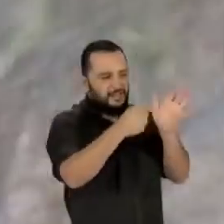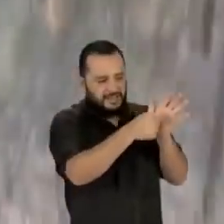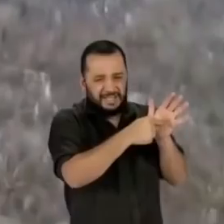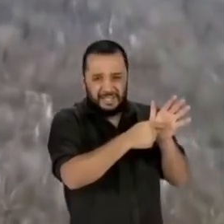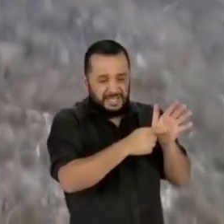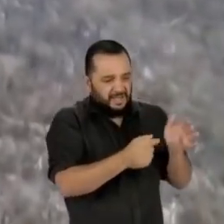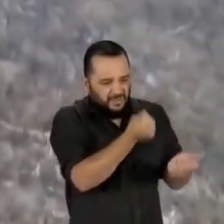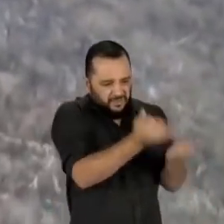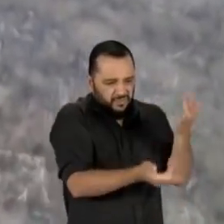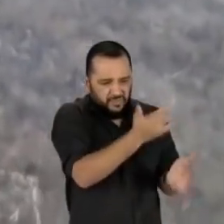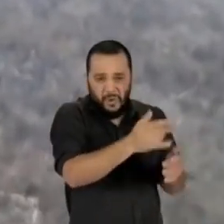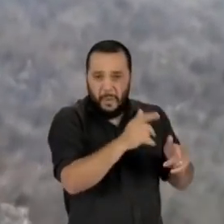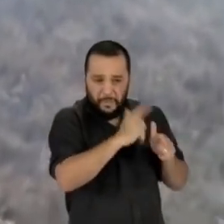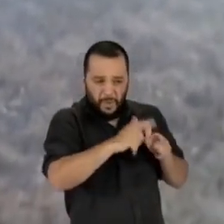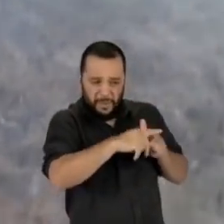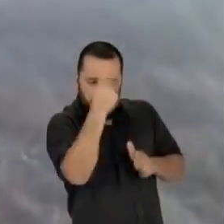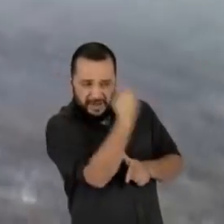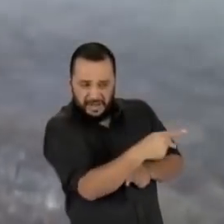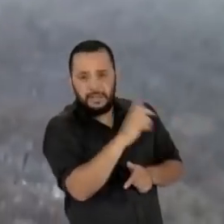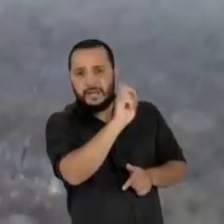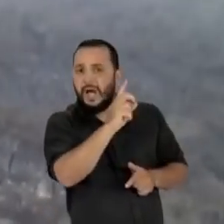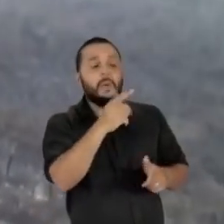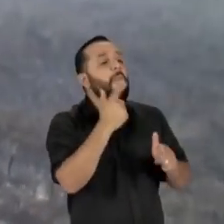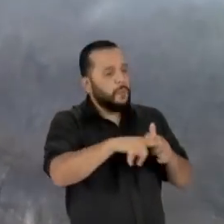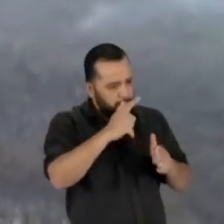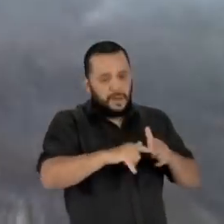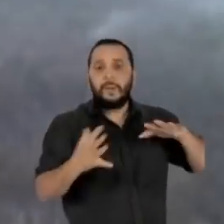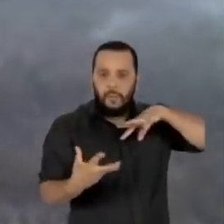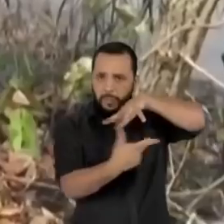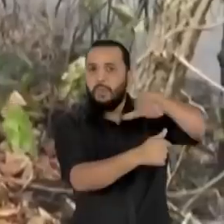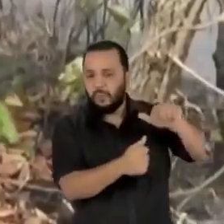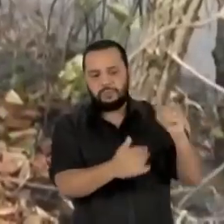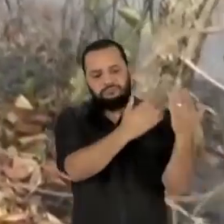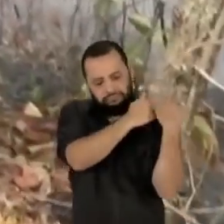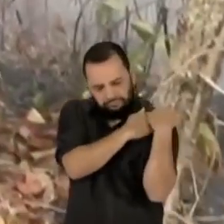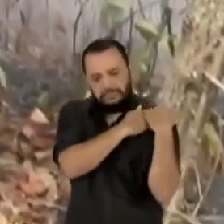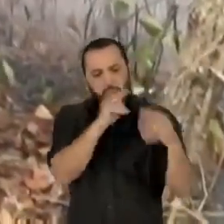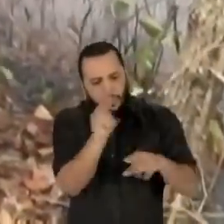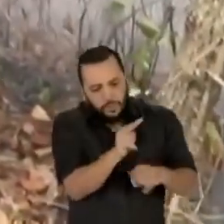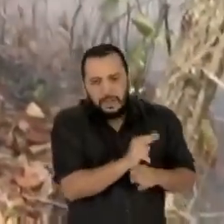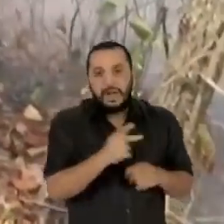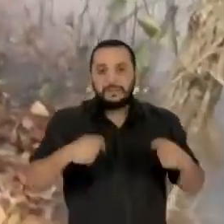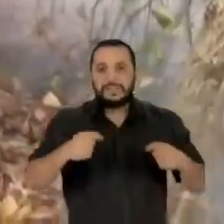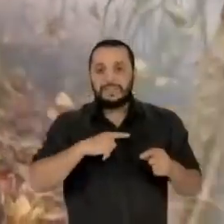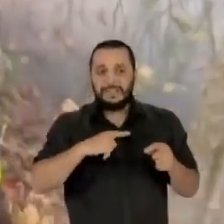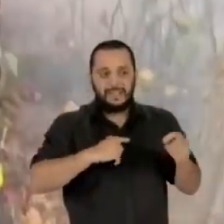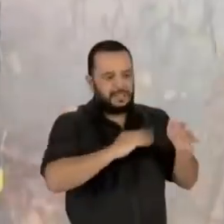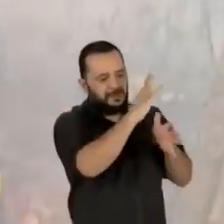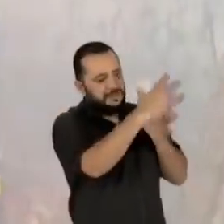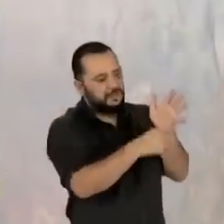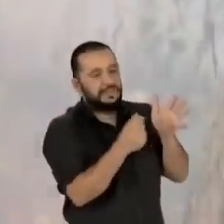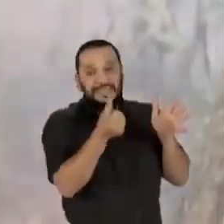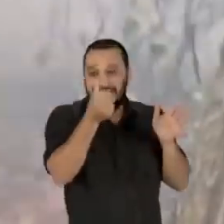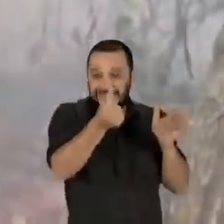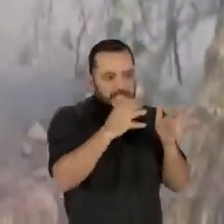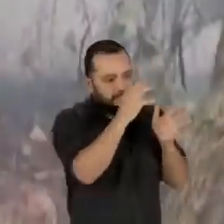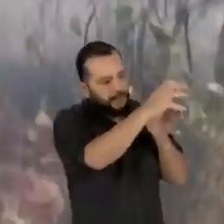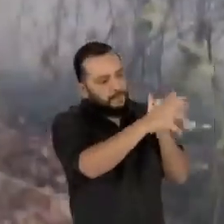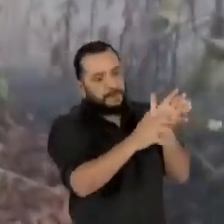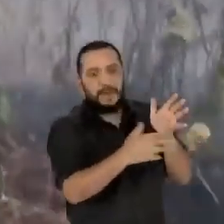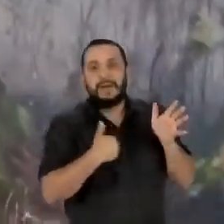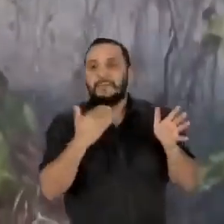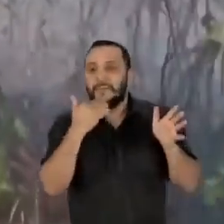um problema mundial e que esse pulmão de florestas é vital para o nosso planeta seis estados da amazônia brasileira pediram ajuda